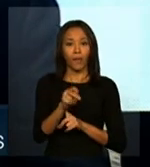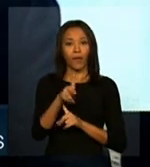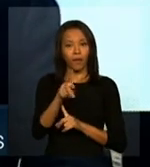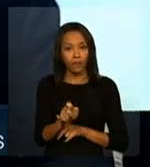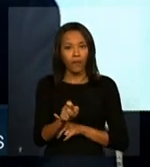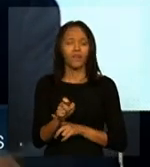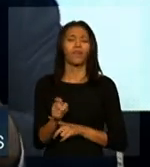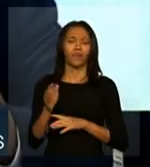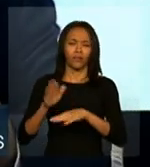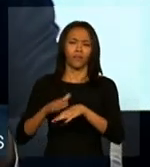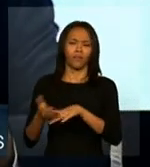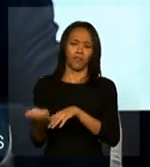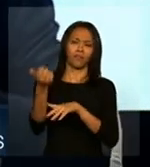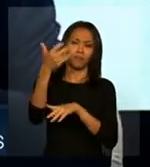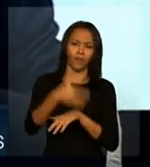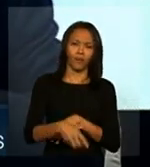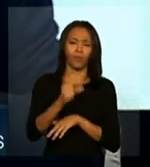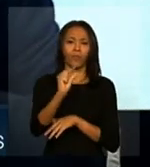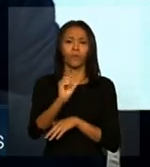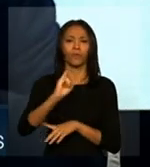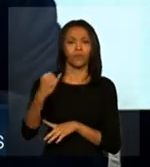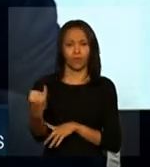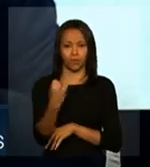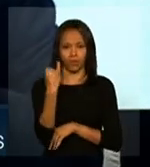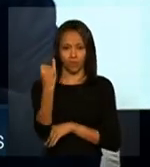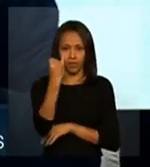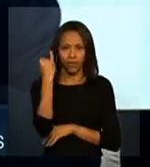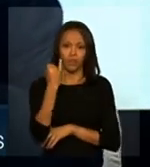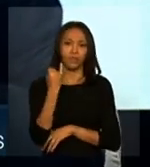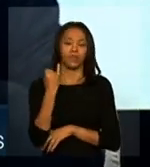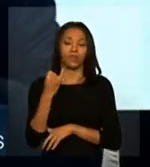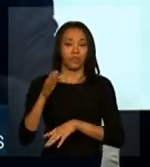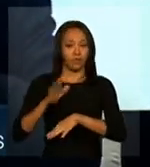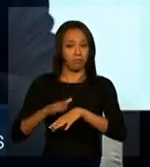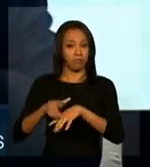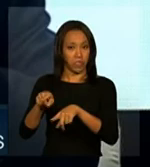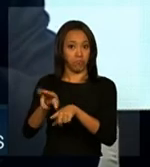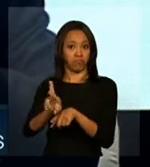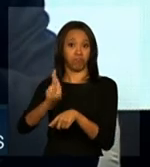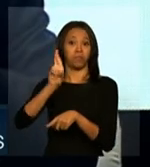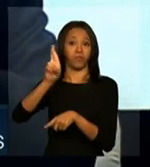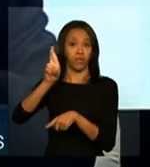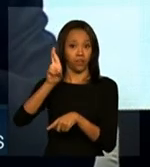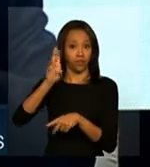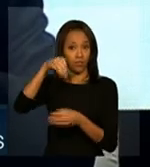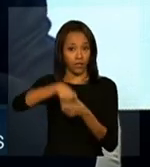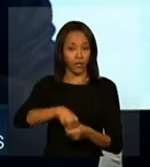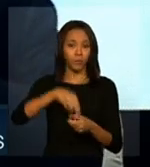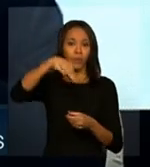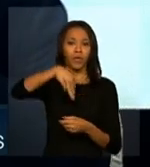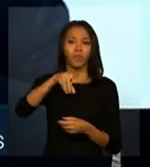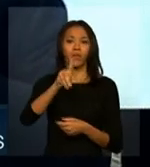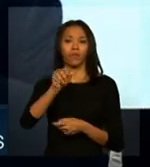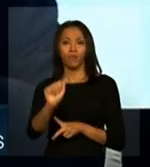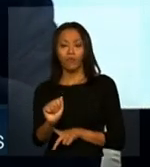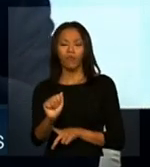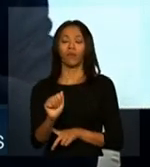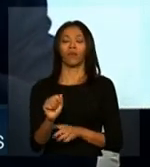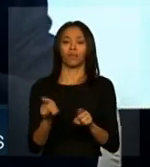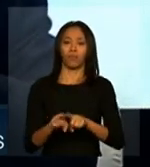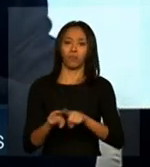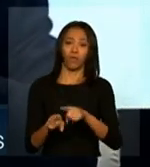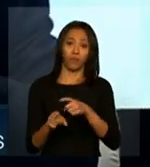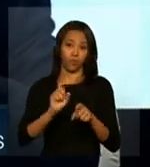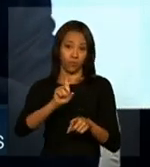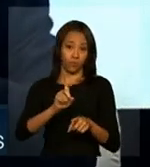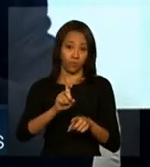da importância e da liderança que ele tem no MDA, assim como os